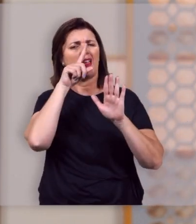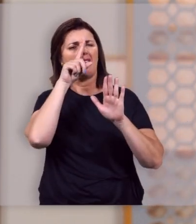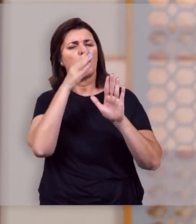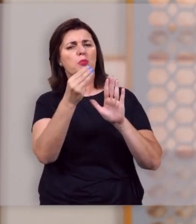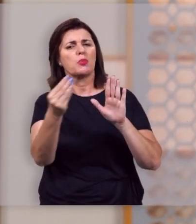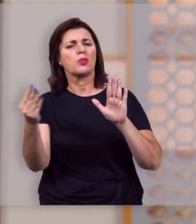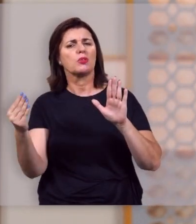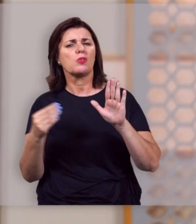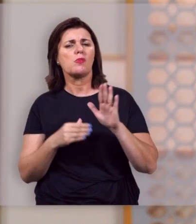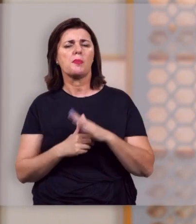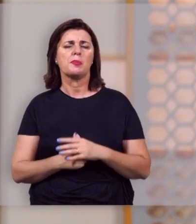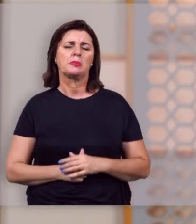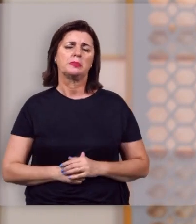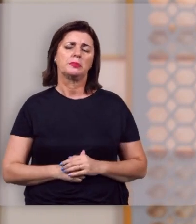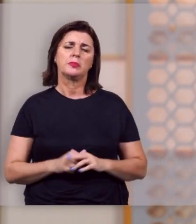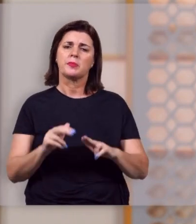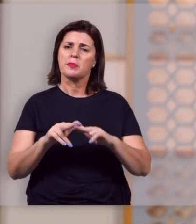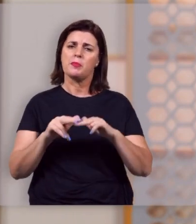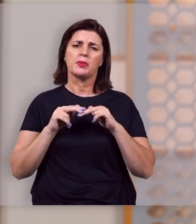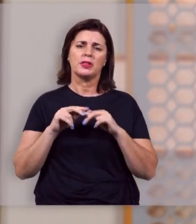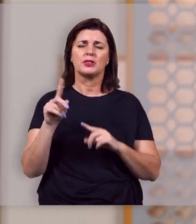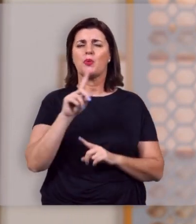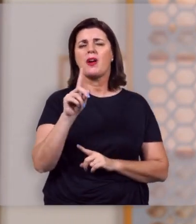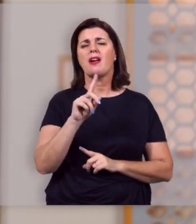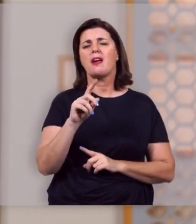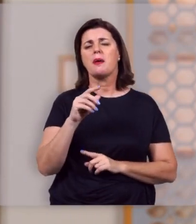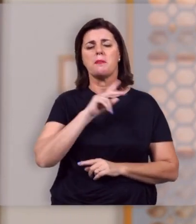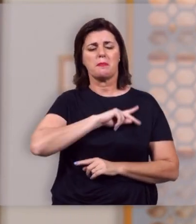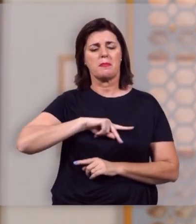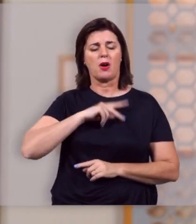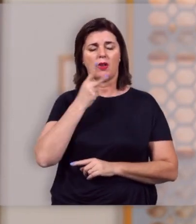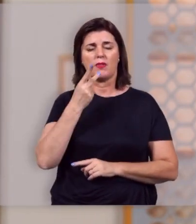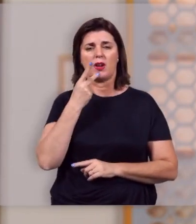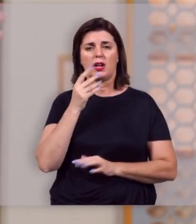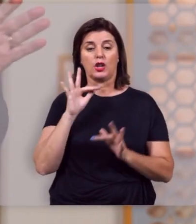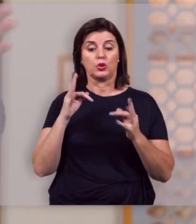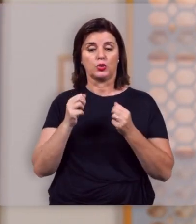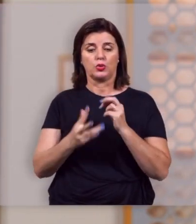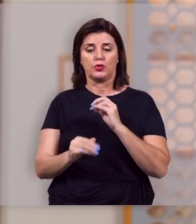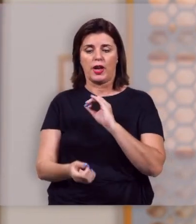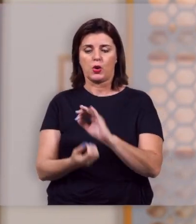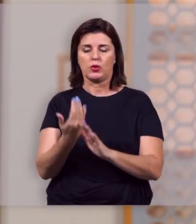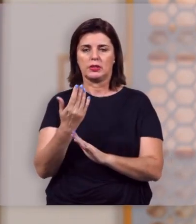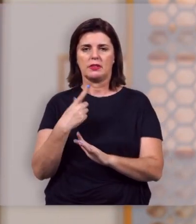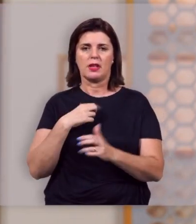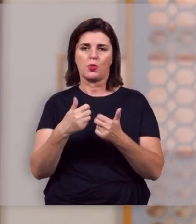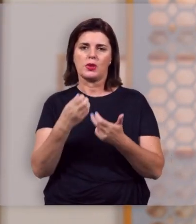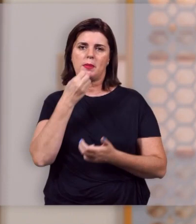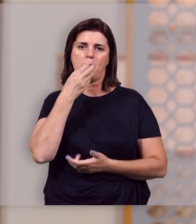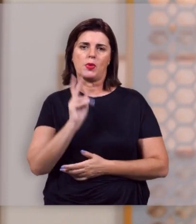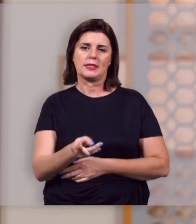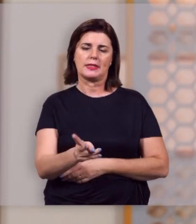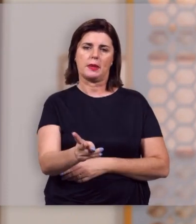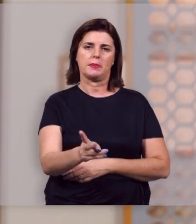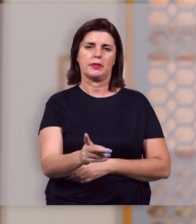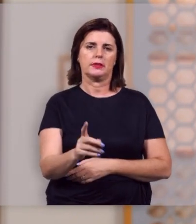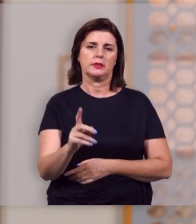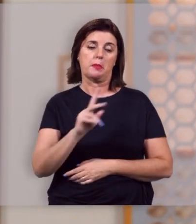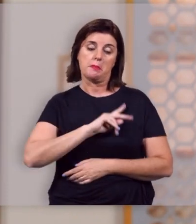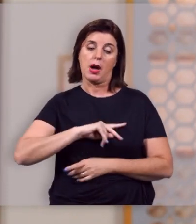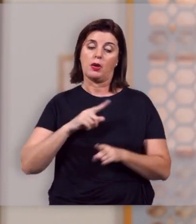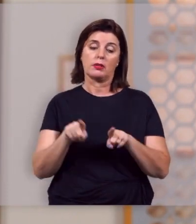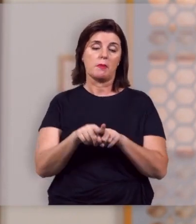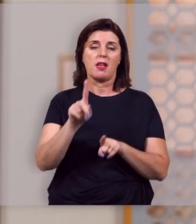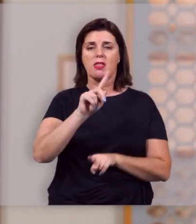tantos riscos e perigos. Portanto, não é o que Paulo está dizendo, que tudo que vai acontecer com você são coisas boas. Nem Paulo